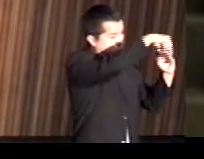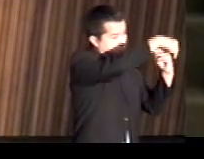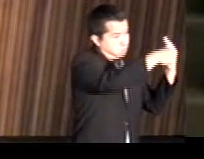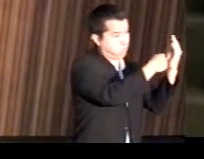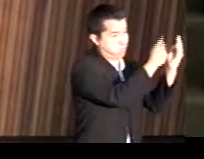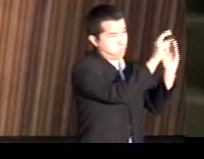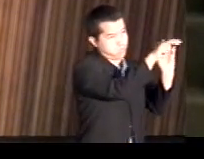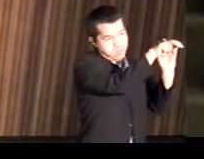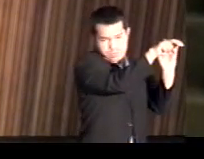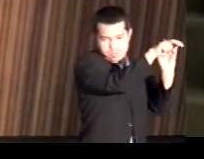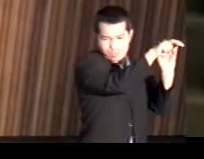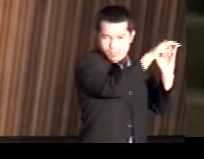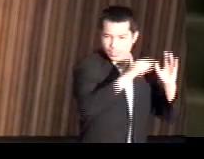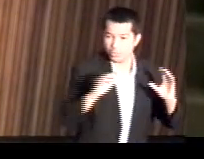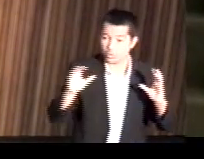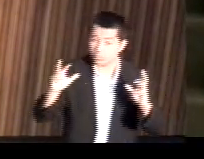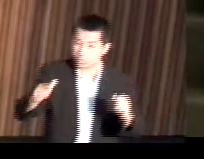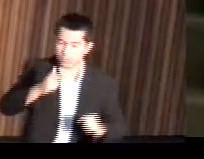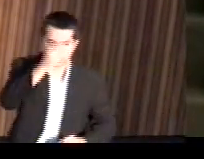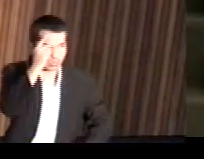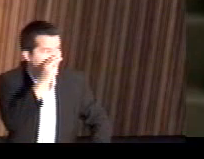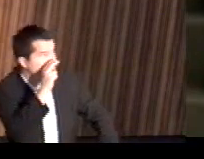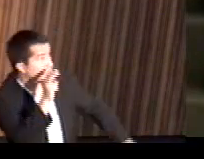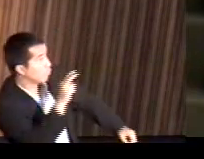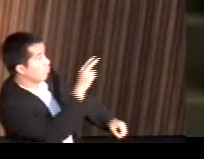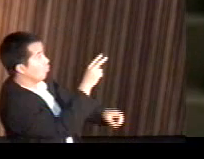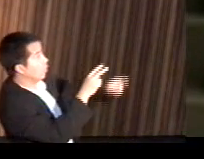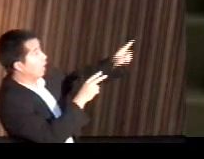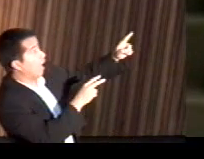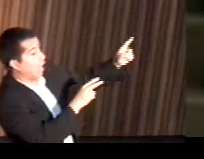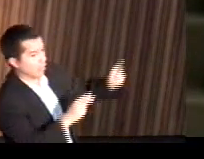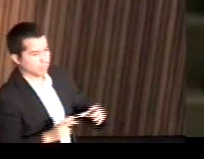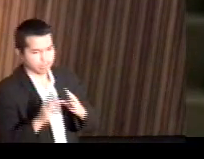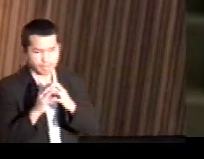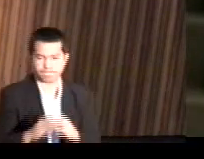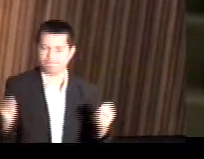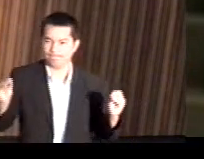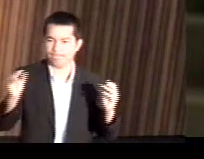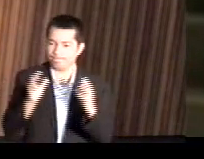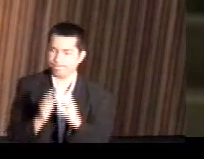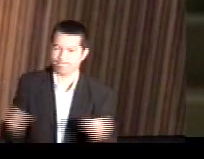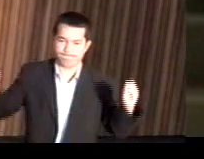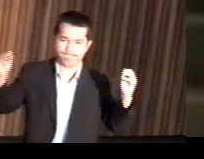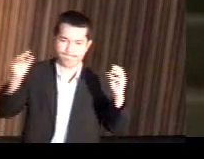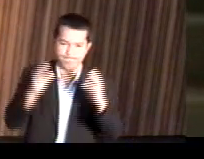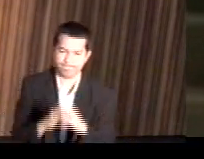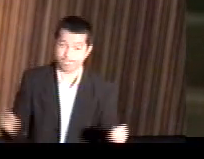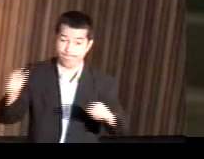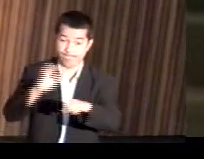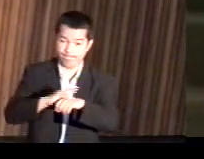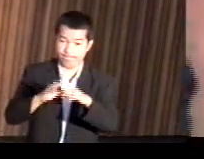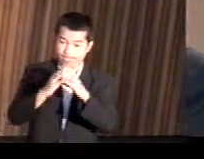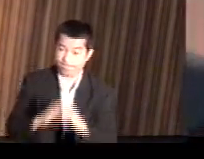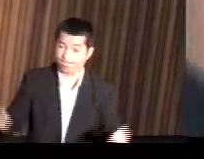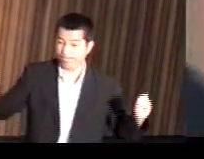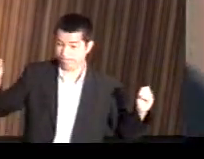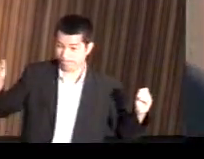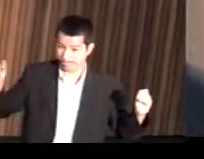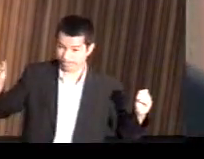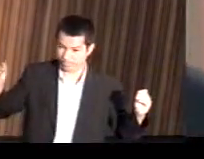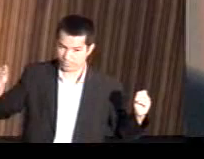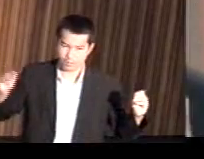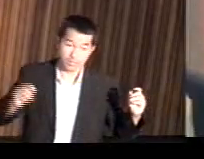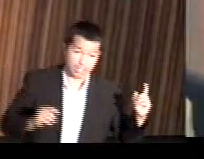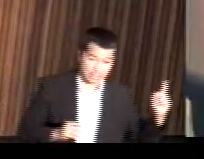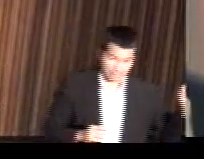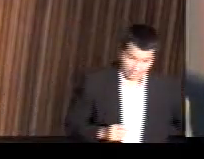Jesus mesmo diz: olha, da mesma maneira como a serpente foi levantada no deserto, o Filho do Homem vai ser levantado na cruz.